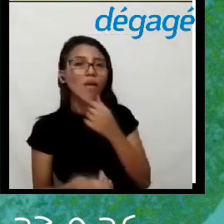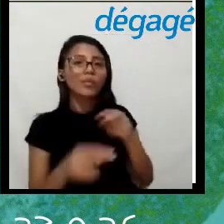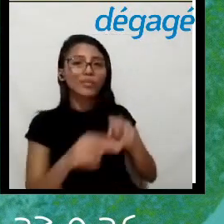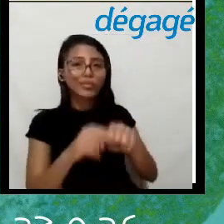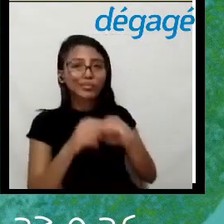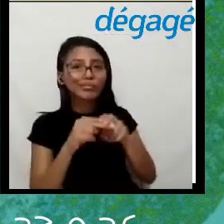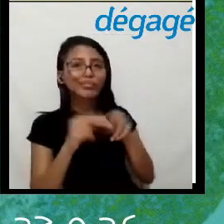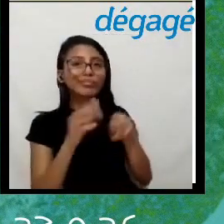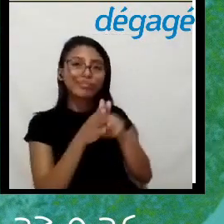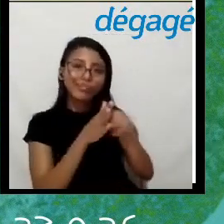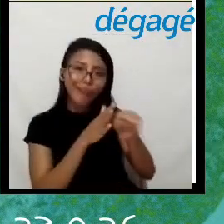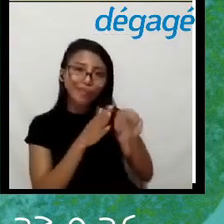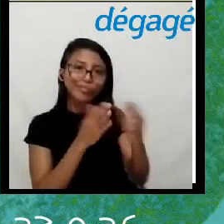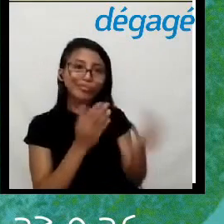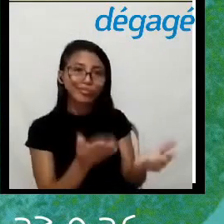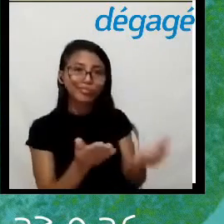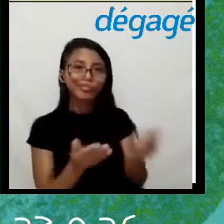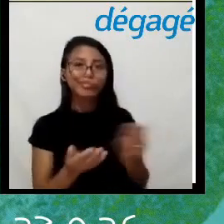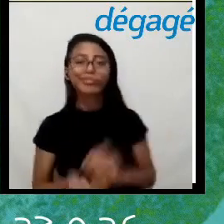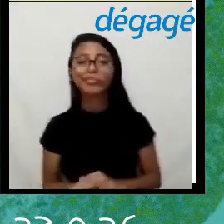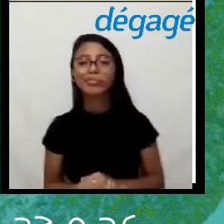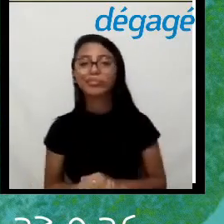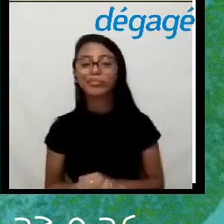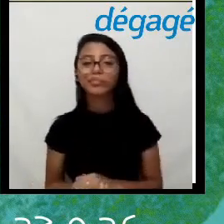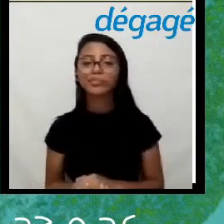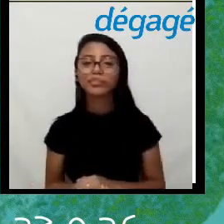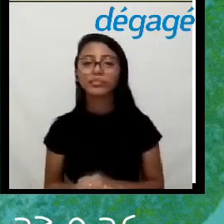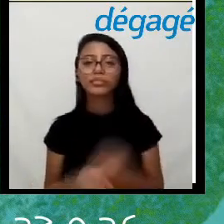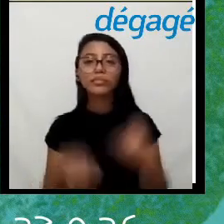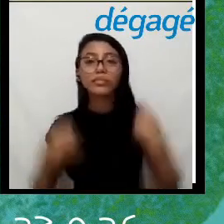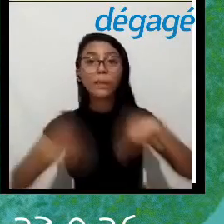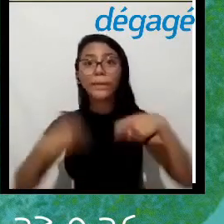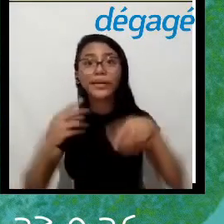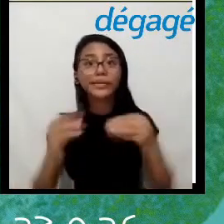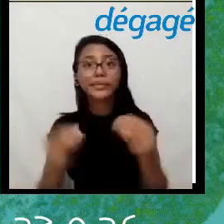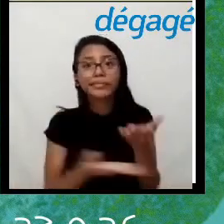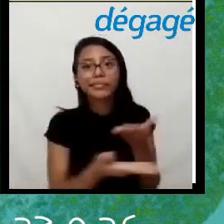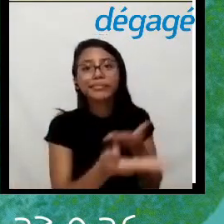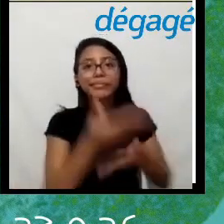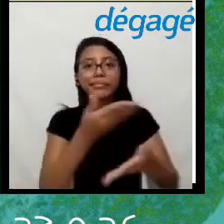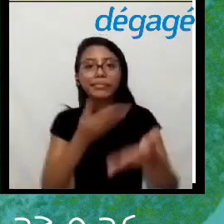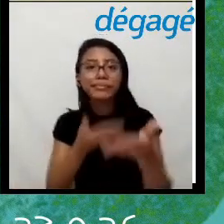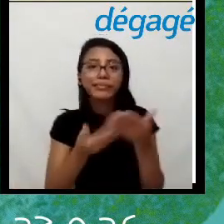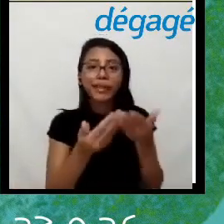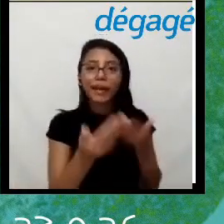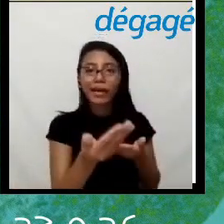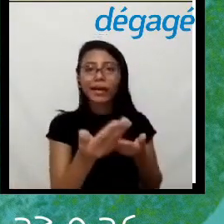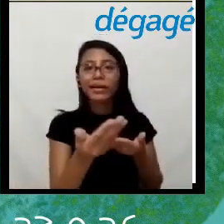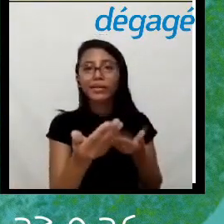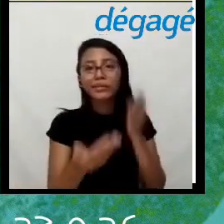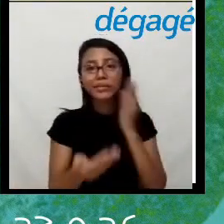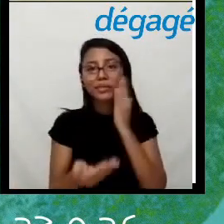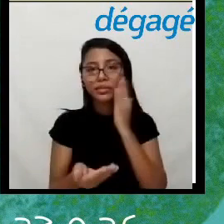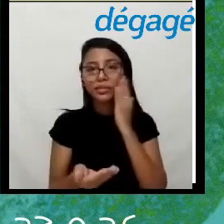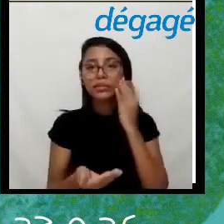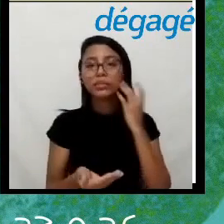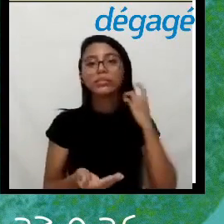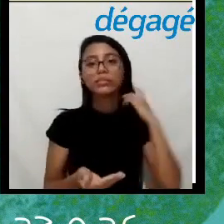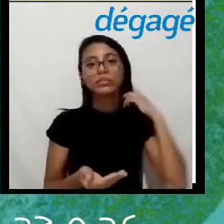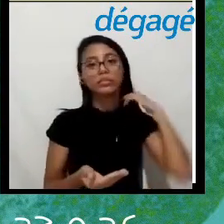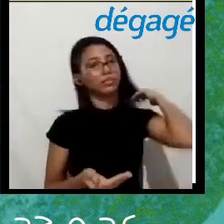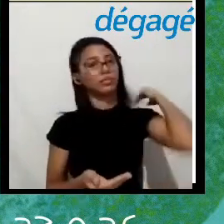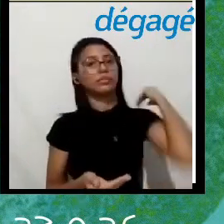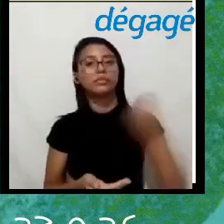exemplo de uma convivência mais efetiva, e dessa vez de forma realmente invasiva, uma das participantes da oficina de teatro não podia